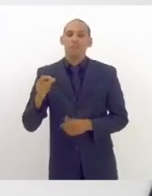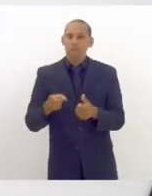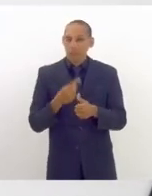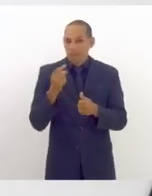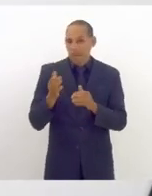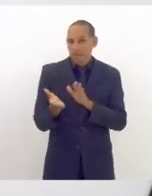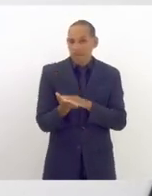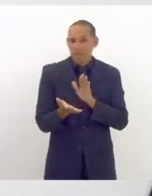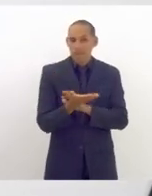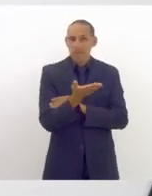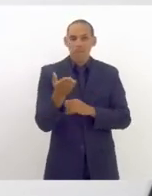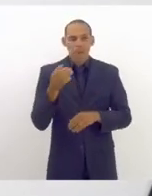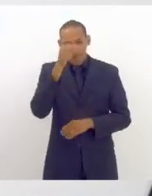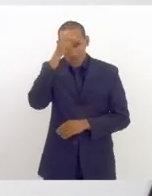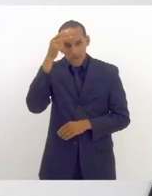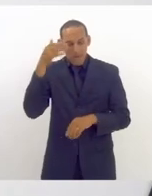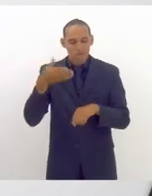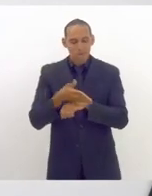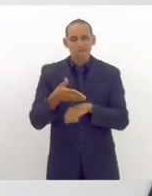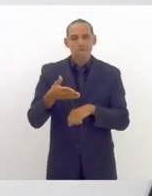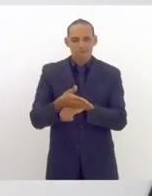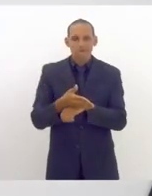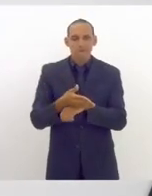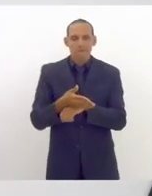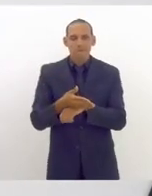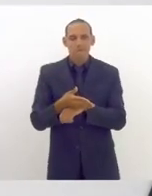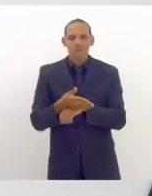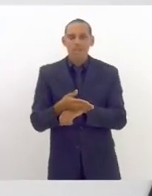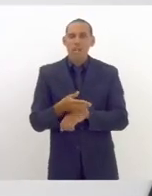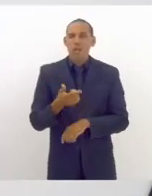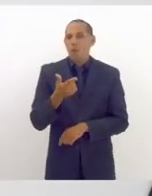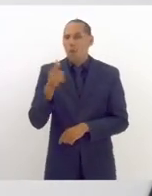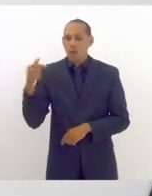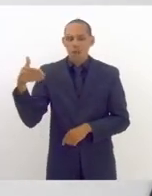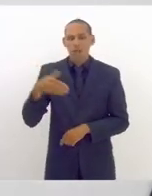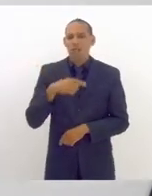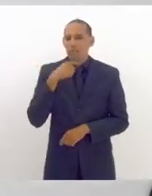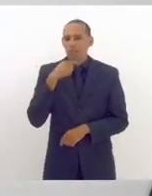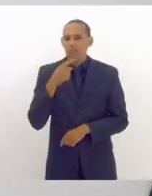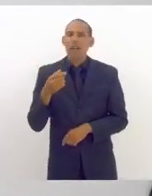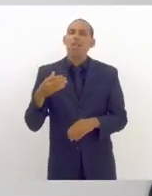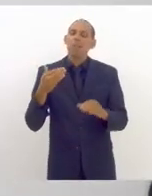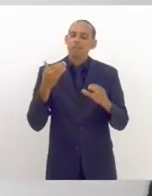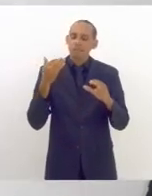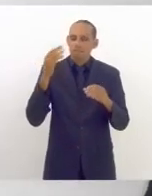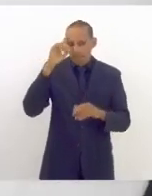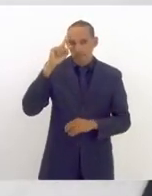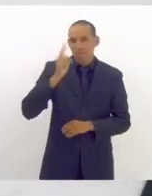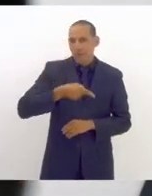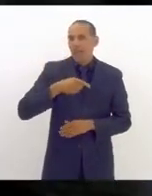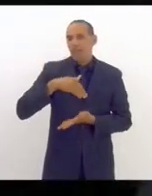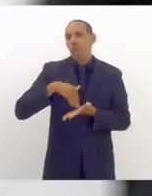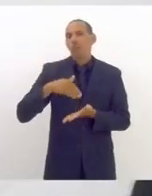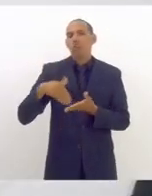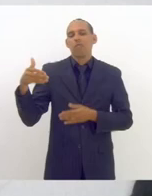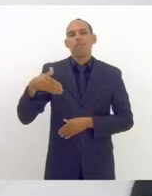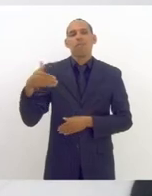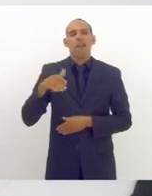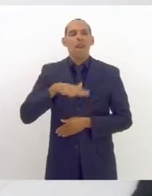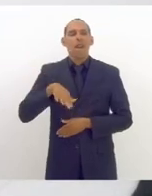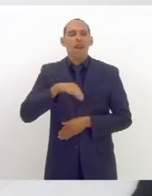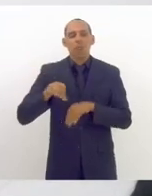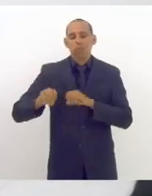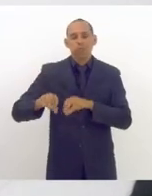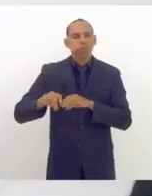a participação dos prefeitos e prefeitas os que não puderam estar presentes enviaram seus secretários de diversas áreas de